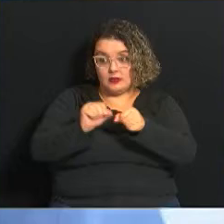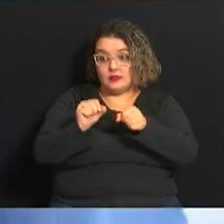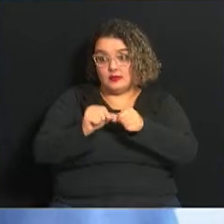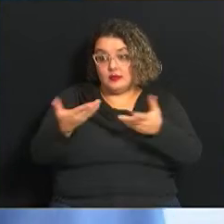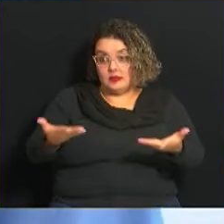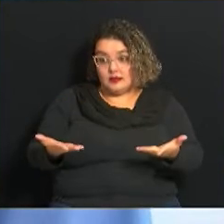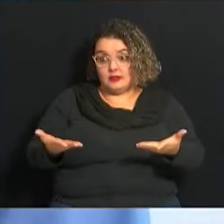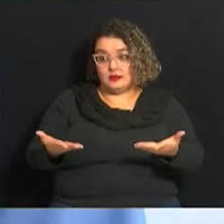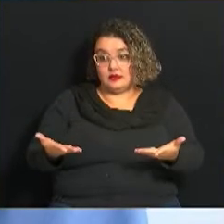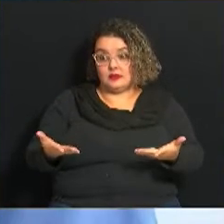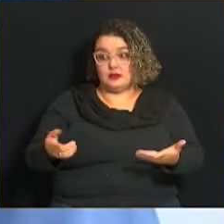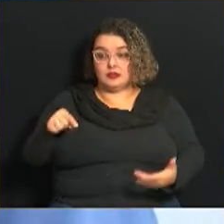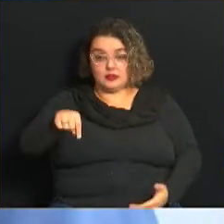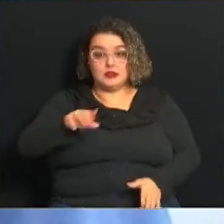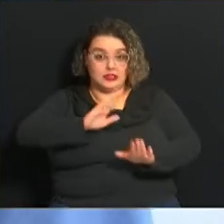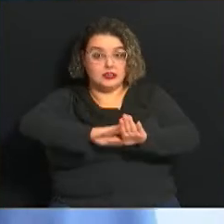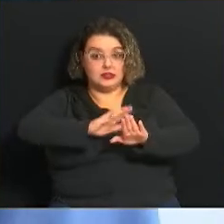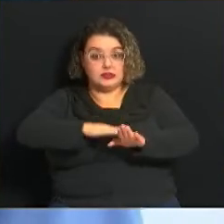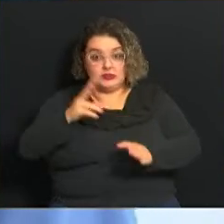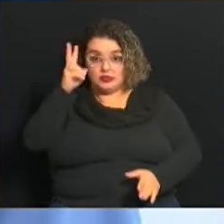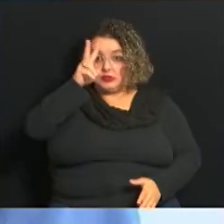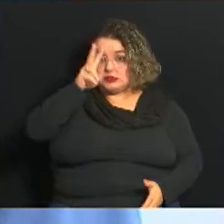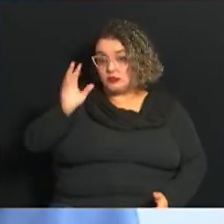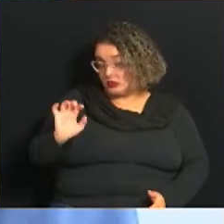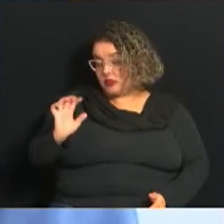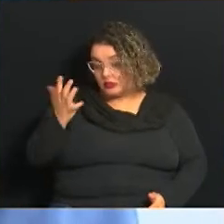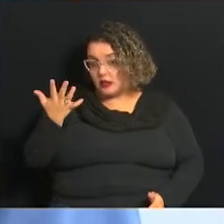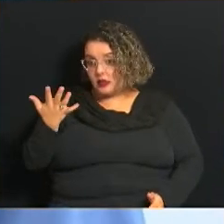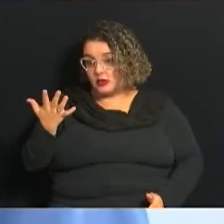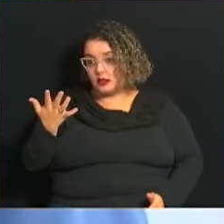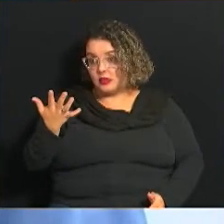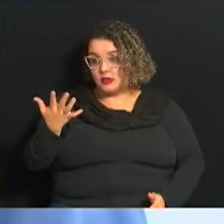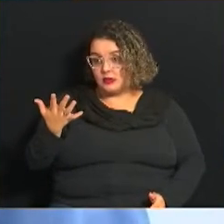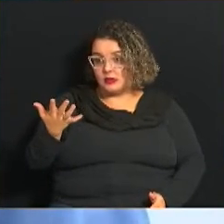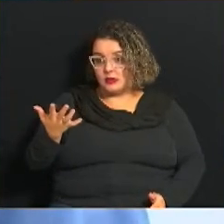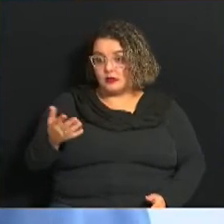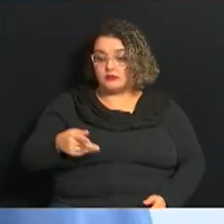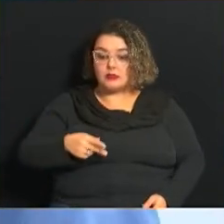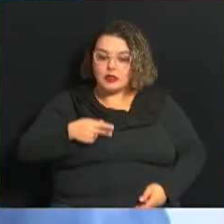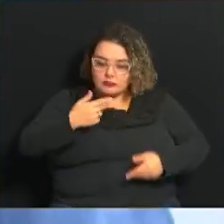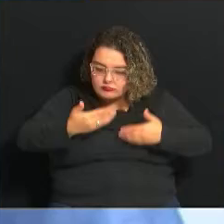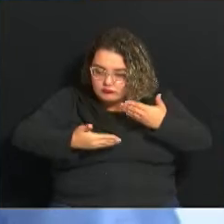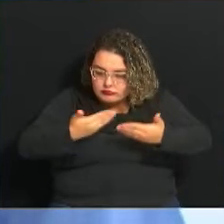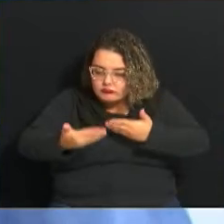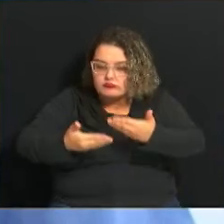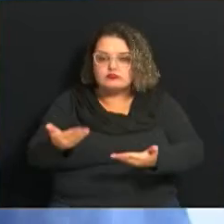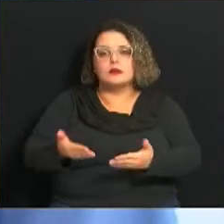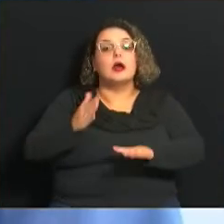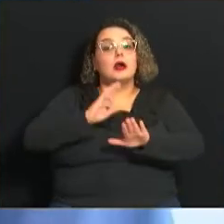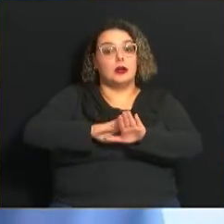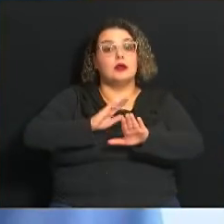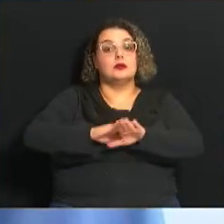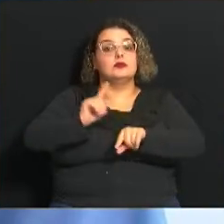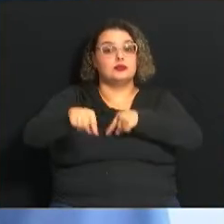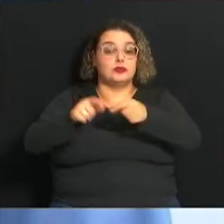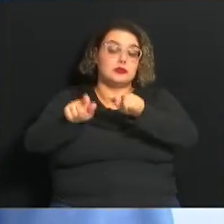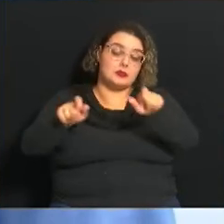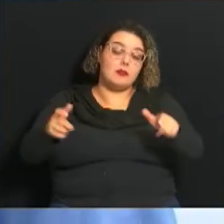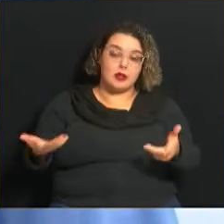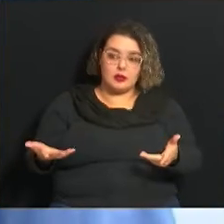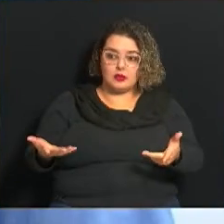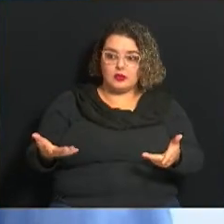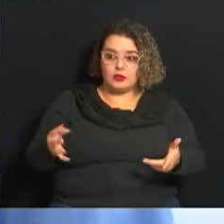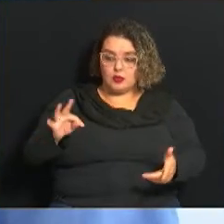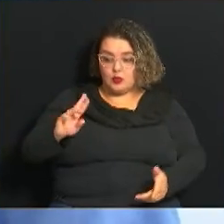saiu a partir dessa história, desse acontecimento, ela vem gerando ações de outras pessoas, né, então o Thor vem